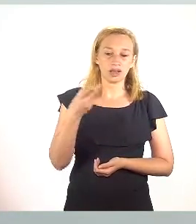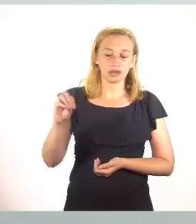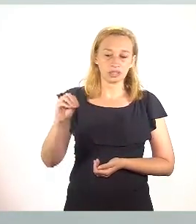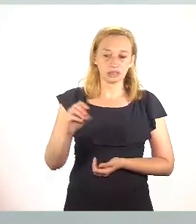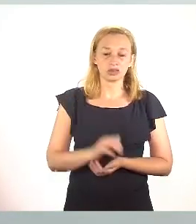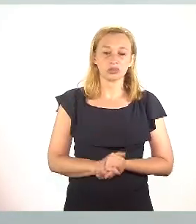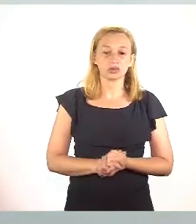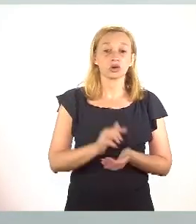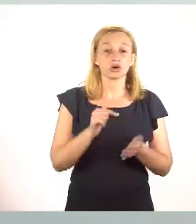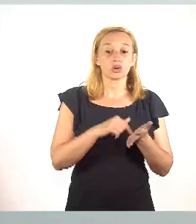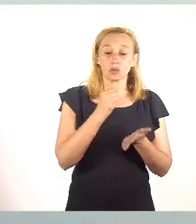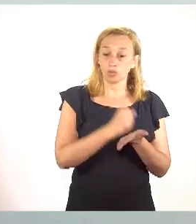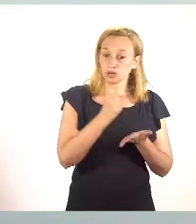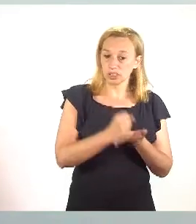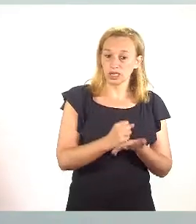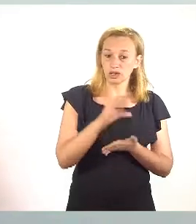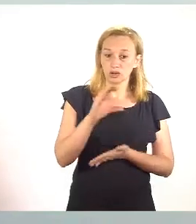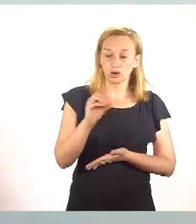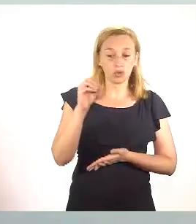de concessão,